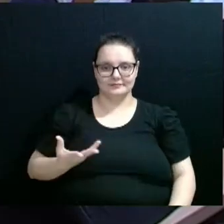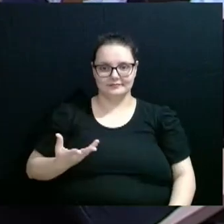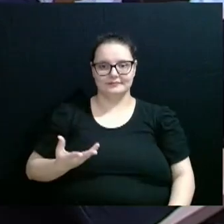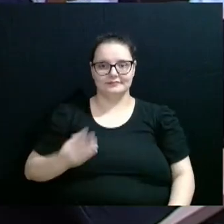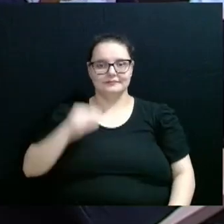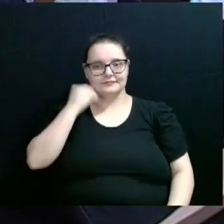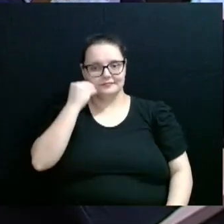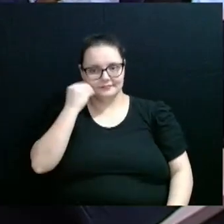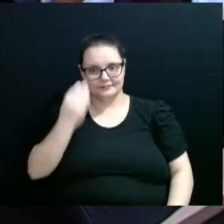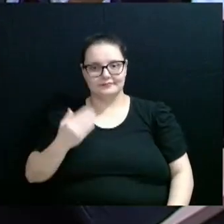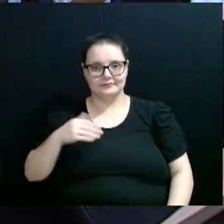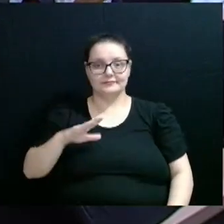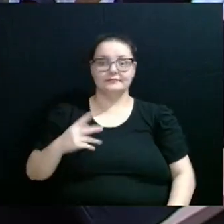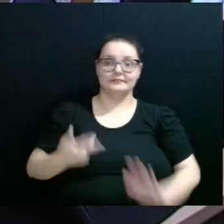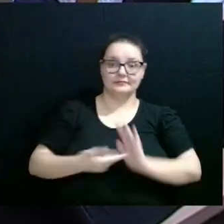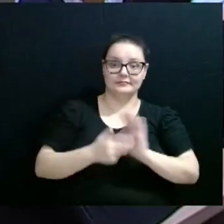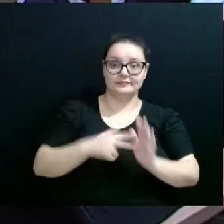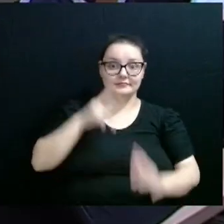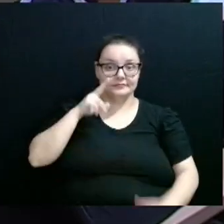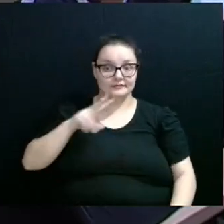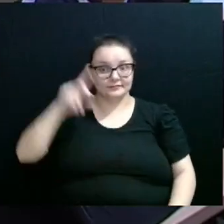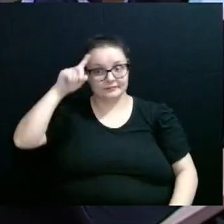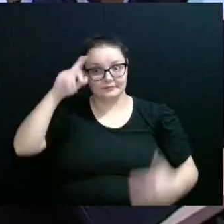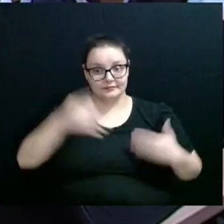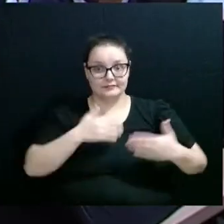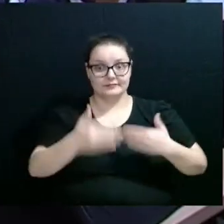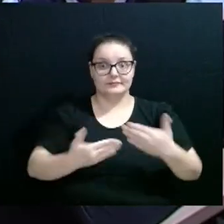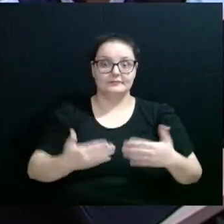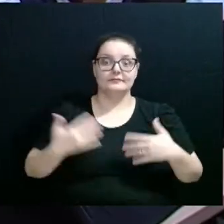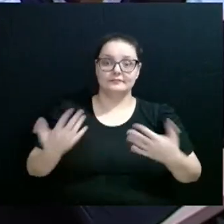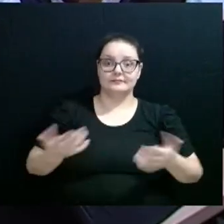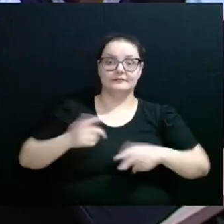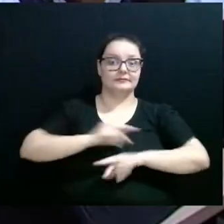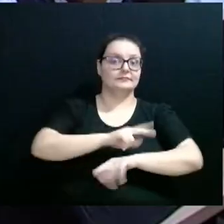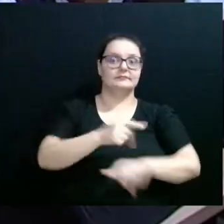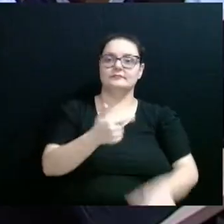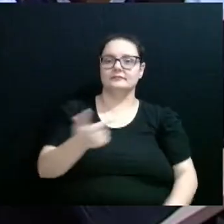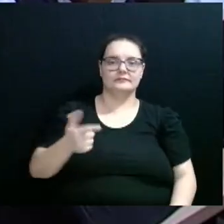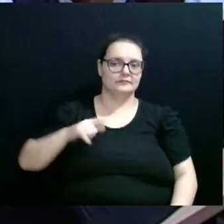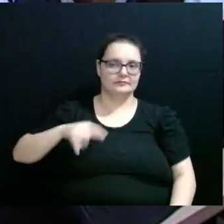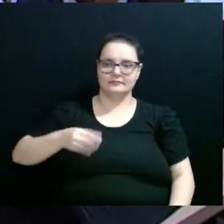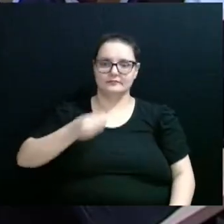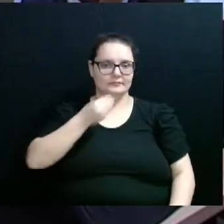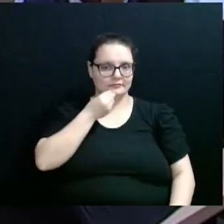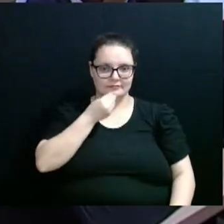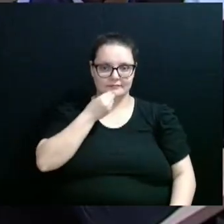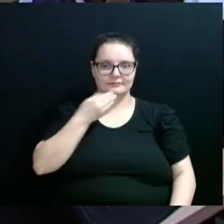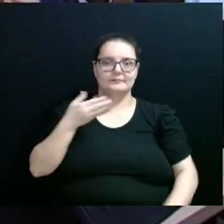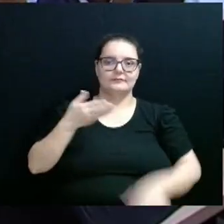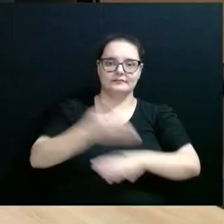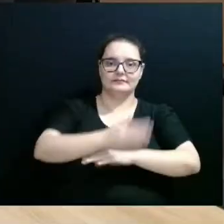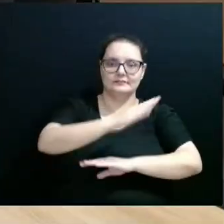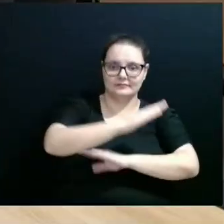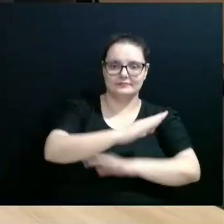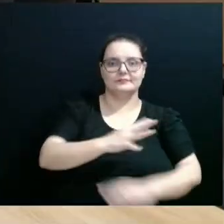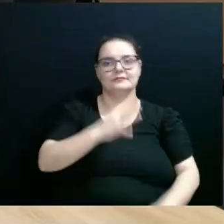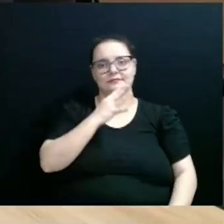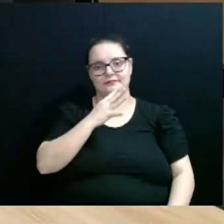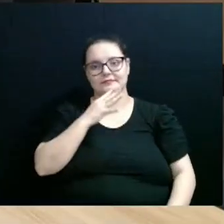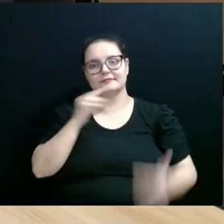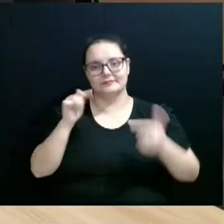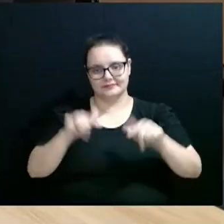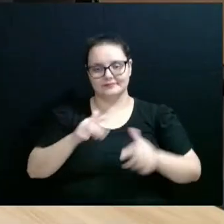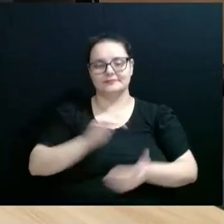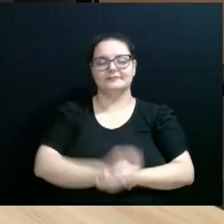mais significado ver na prática. Então muitos não teriam a oportunidade de entrar na Câmara, de conhecer esse espaço. E eles ficaram